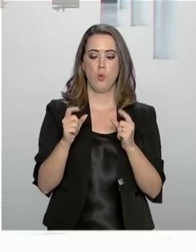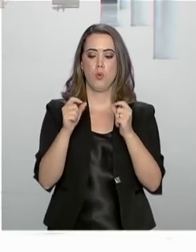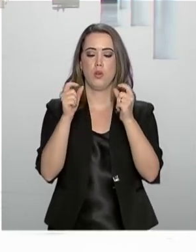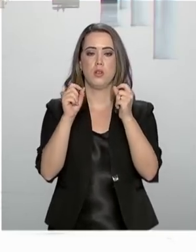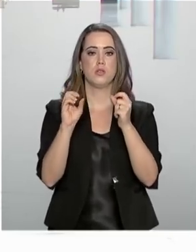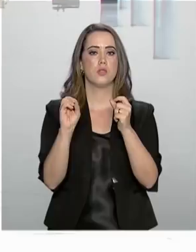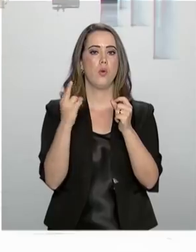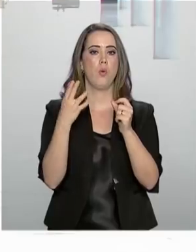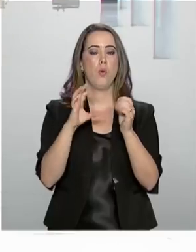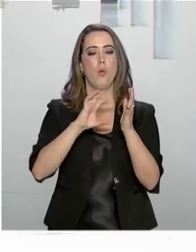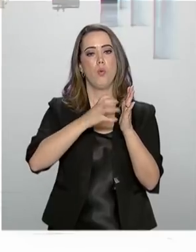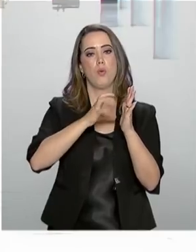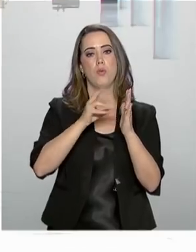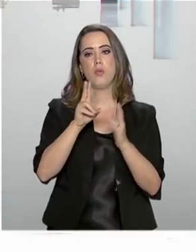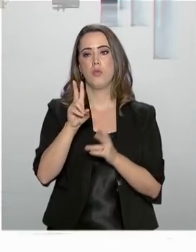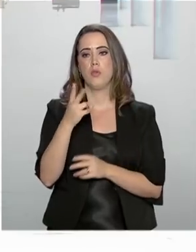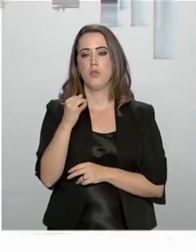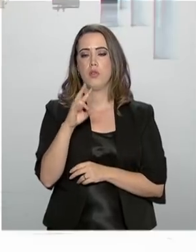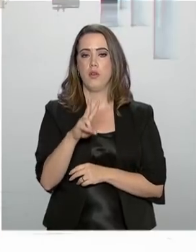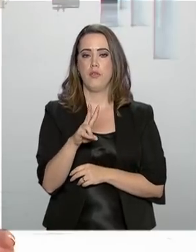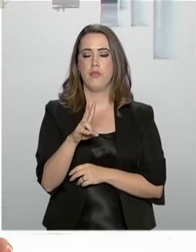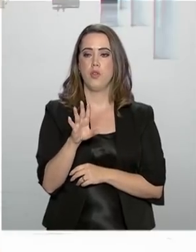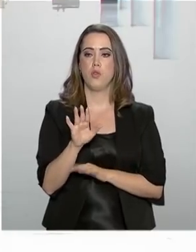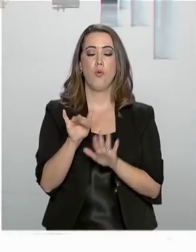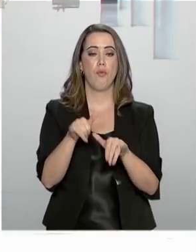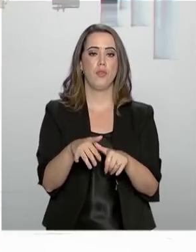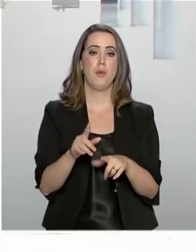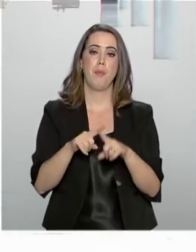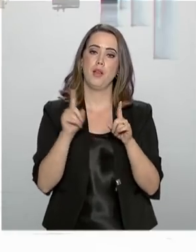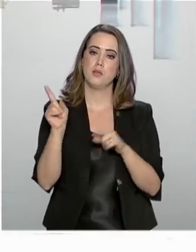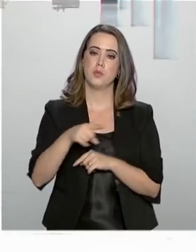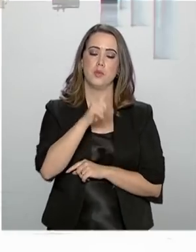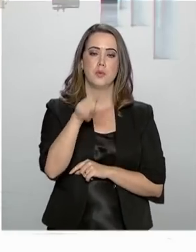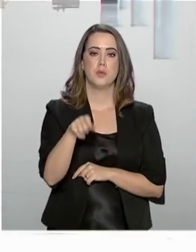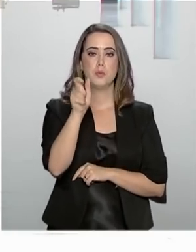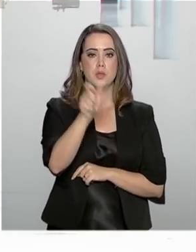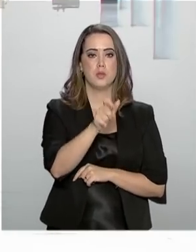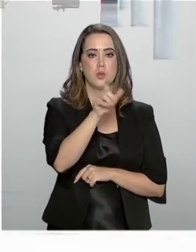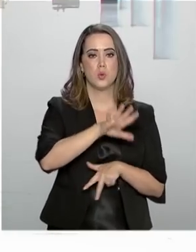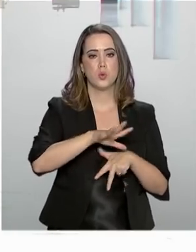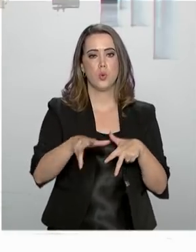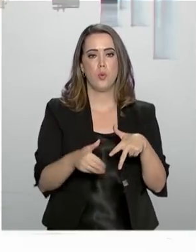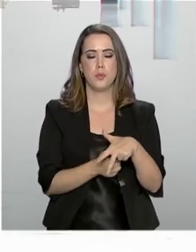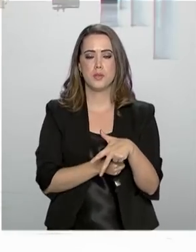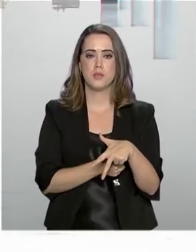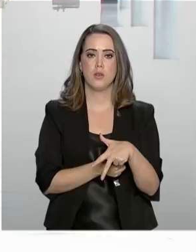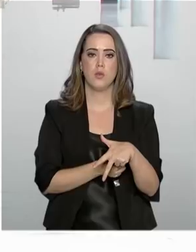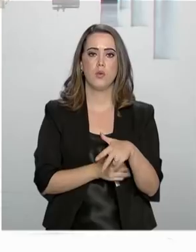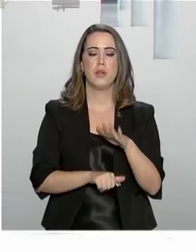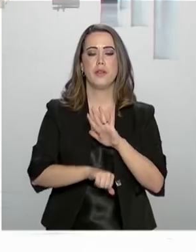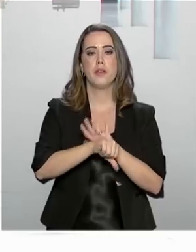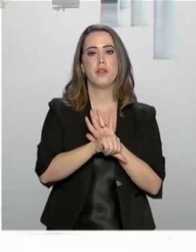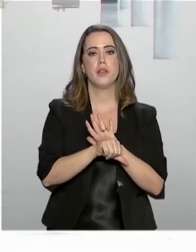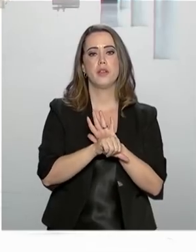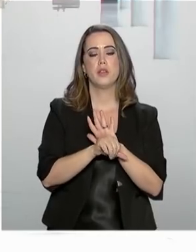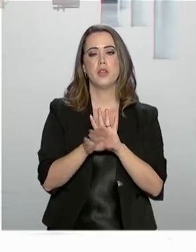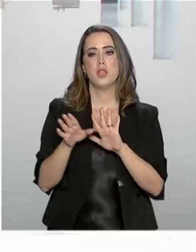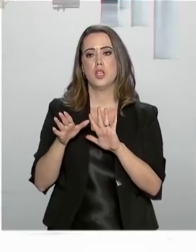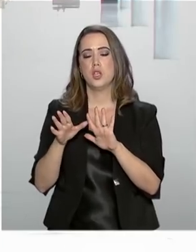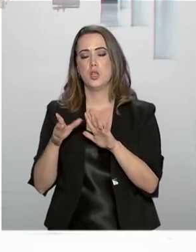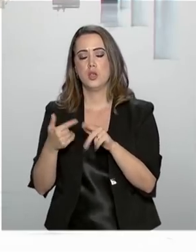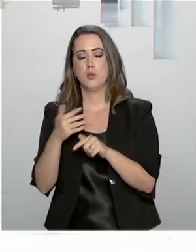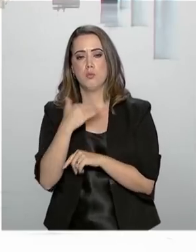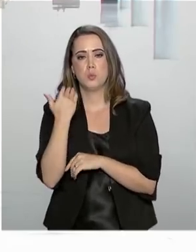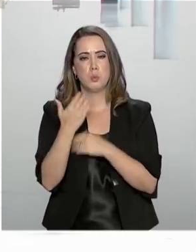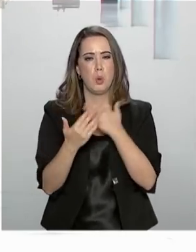aides em estágio terminal mas fica proibido para condenados por corrupção crimes ediondos tortura